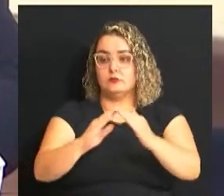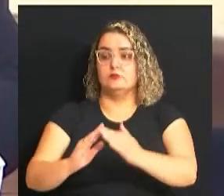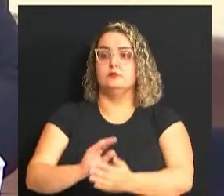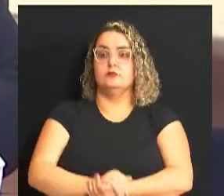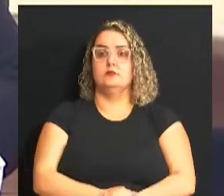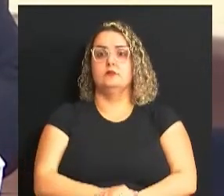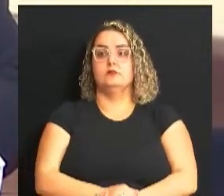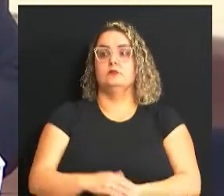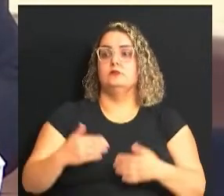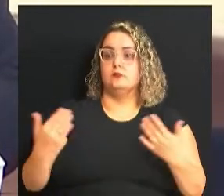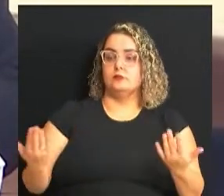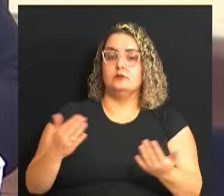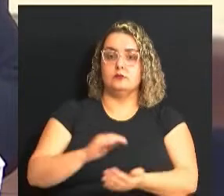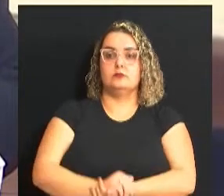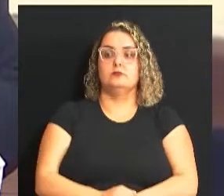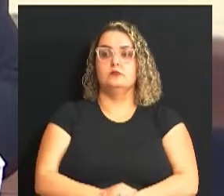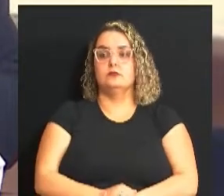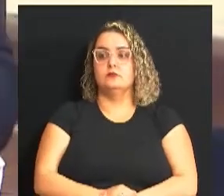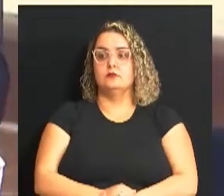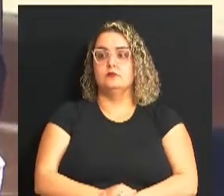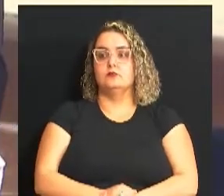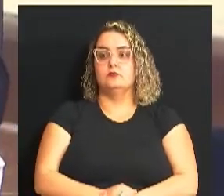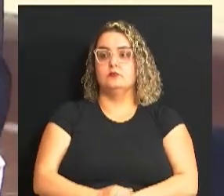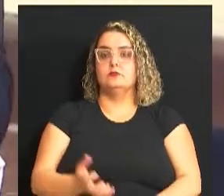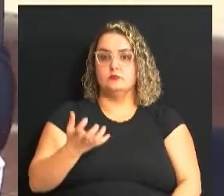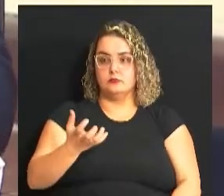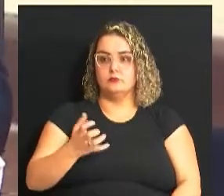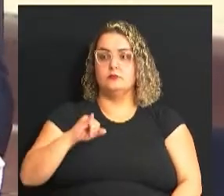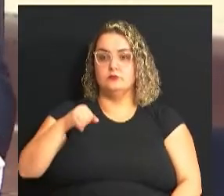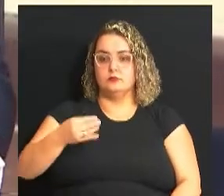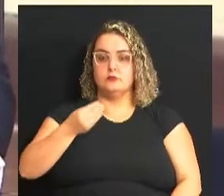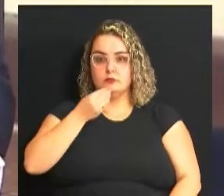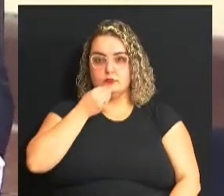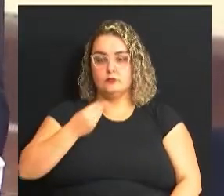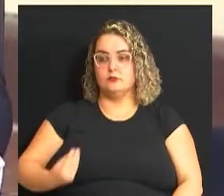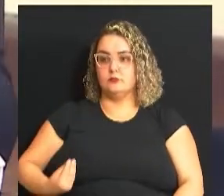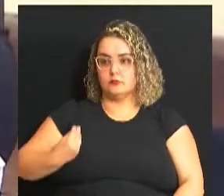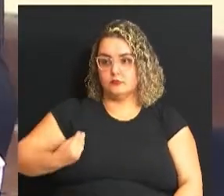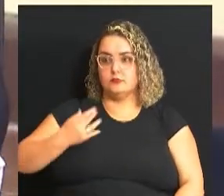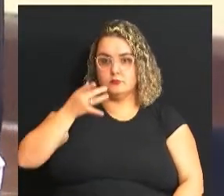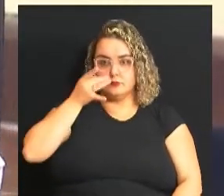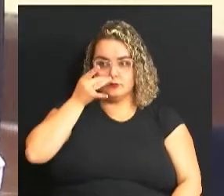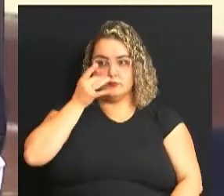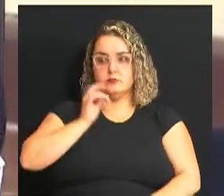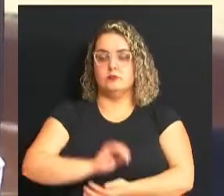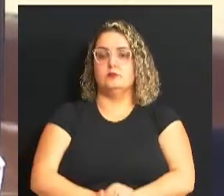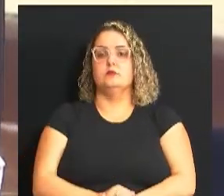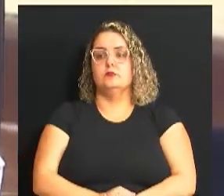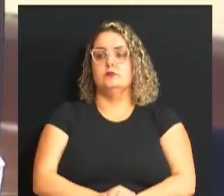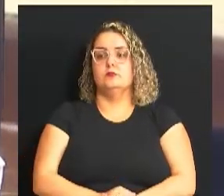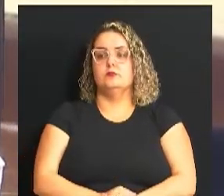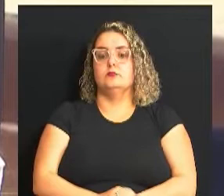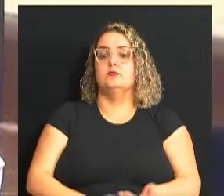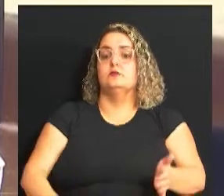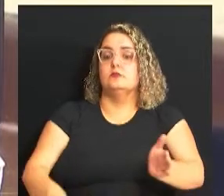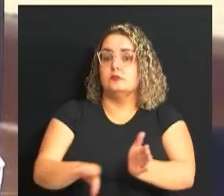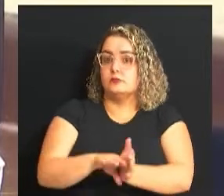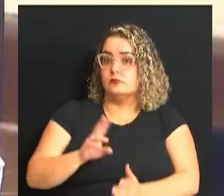Então, eu queria aproveitar a sua presença aqui, fazer uma questão que sempre me chega para mim,